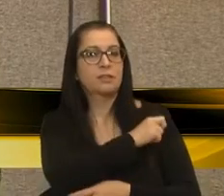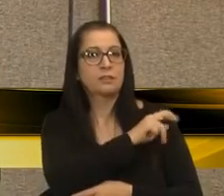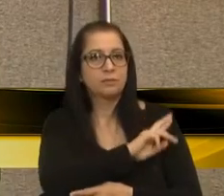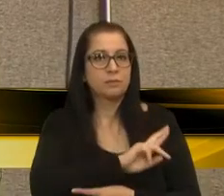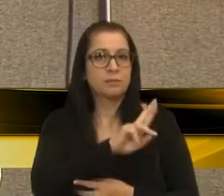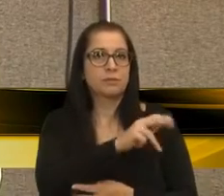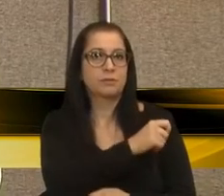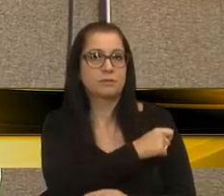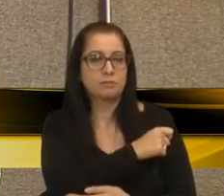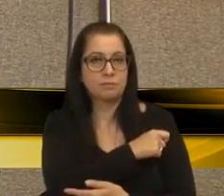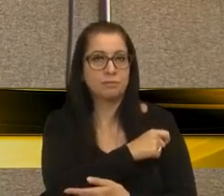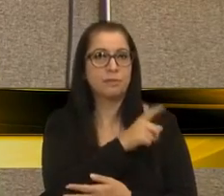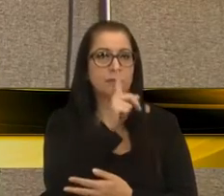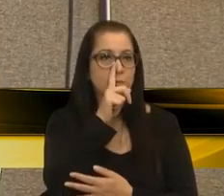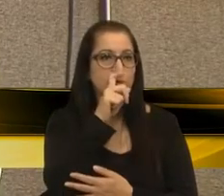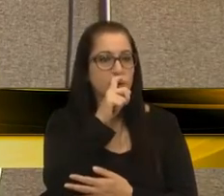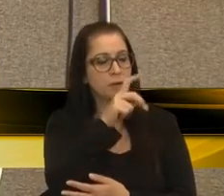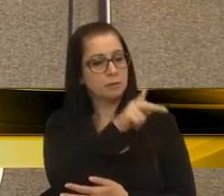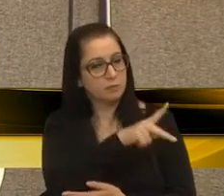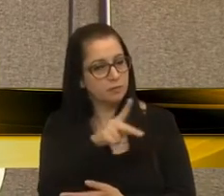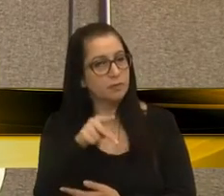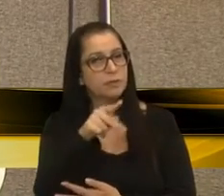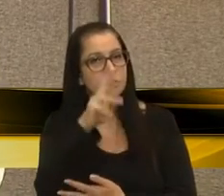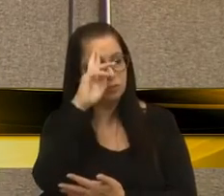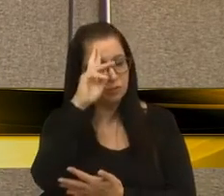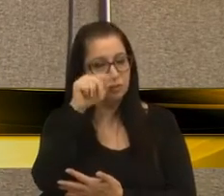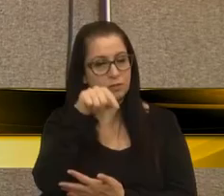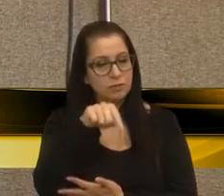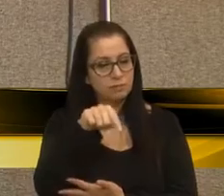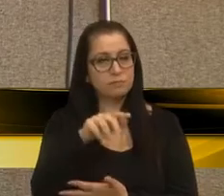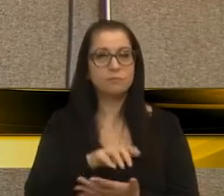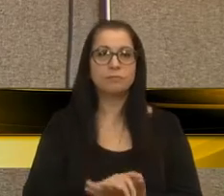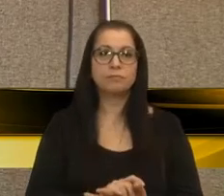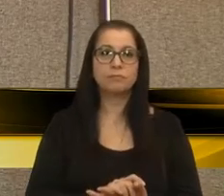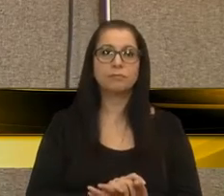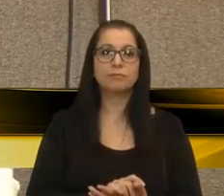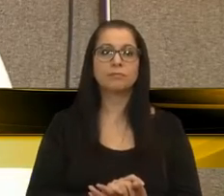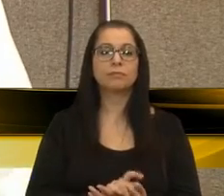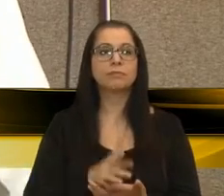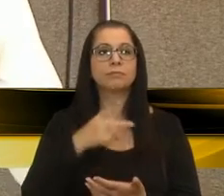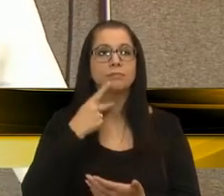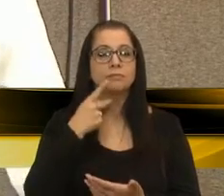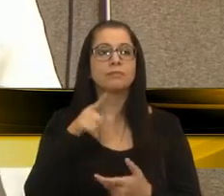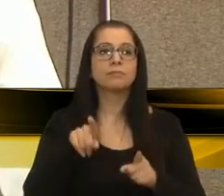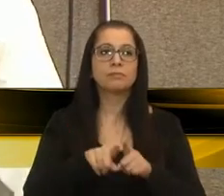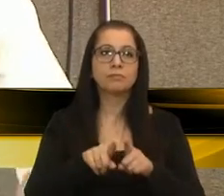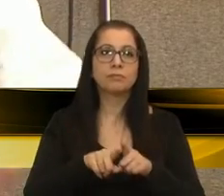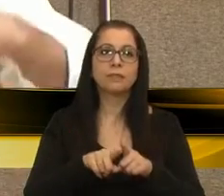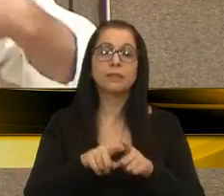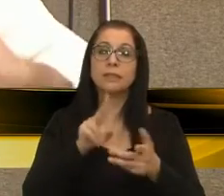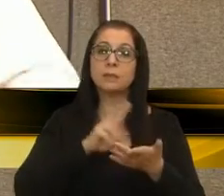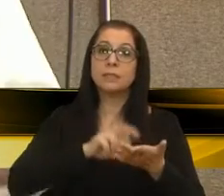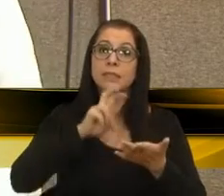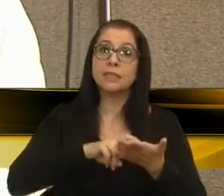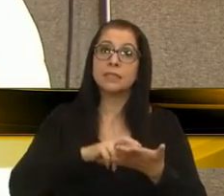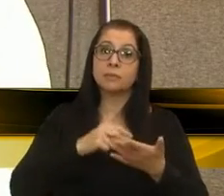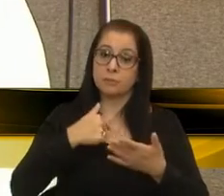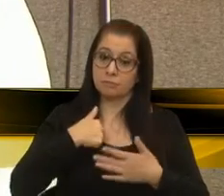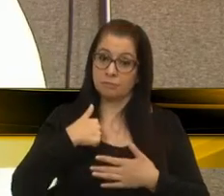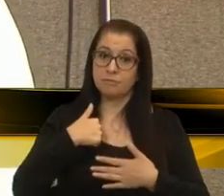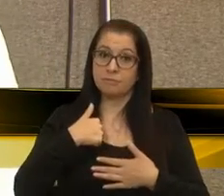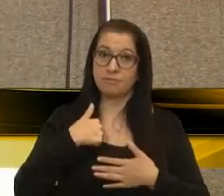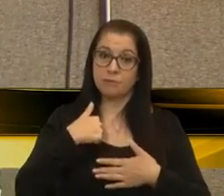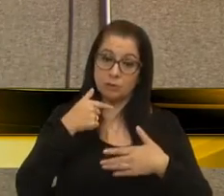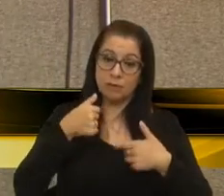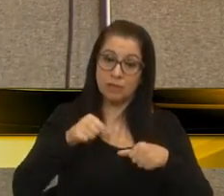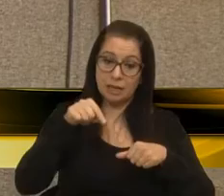os alunos, tem pais, tem professores, a diretora que está aqui, e quero dizer que é uma alegria poder esse vereador que